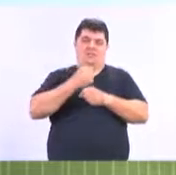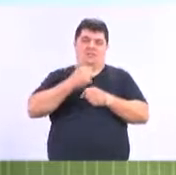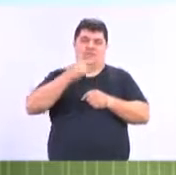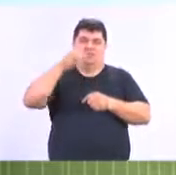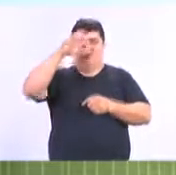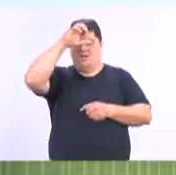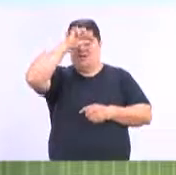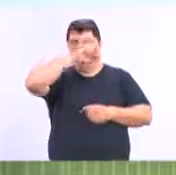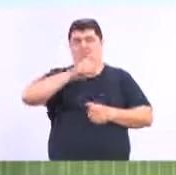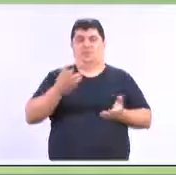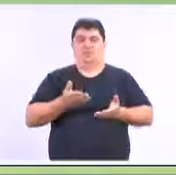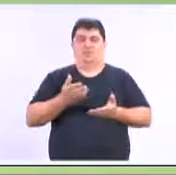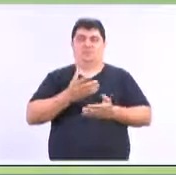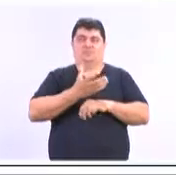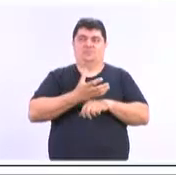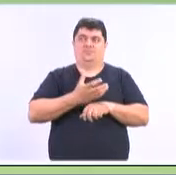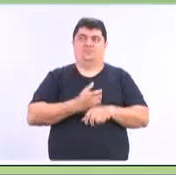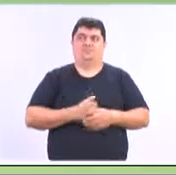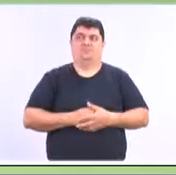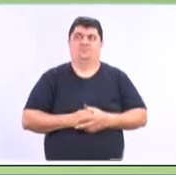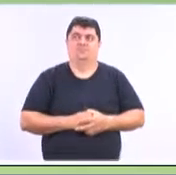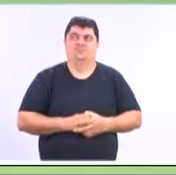disciplina.